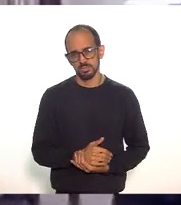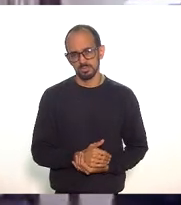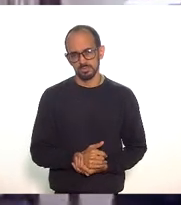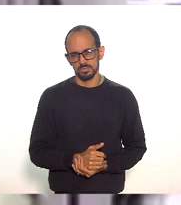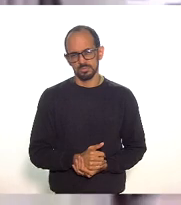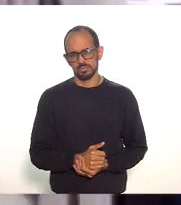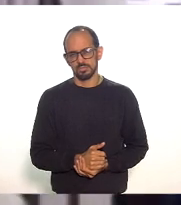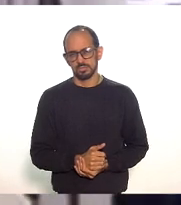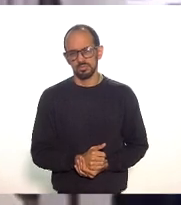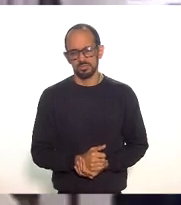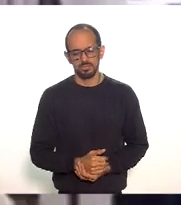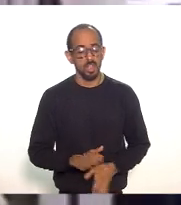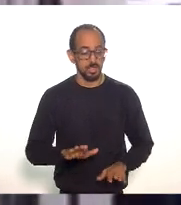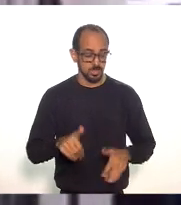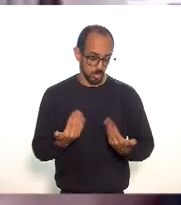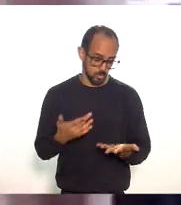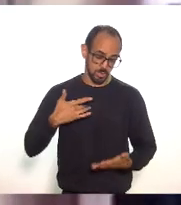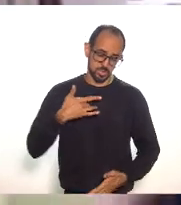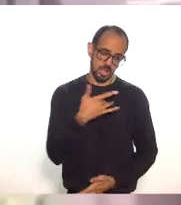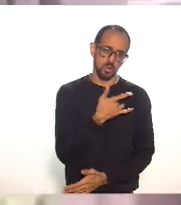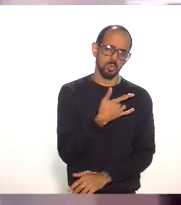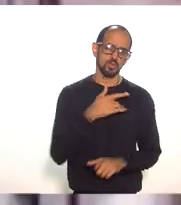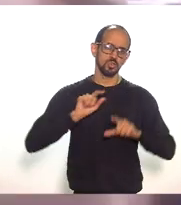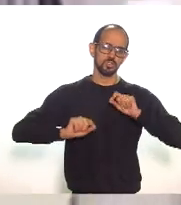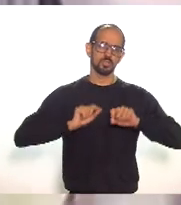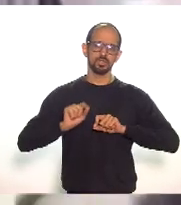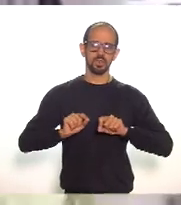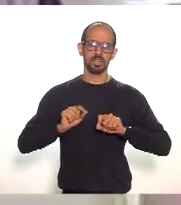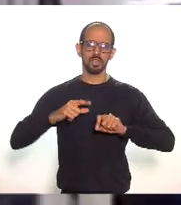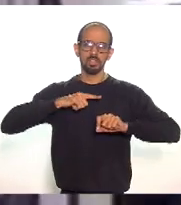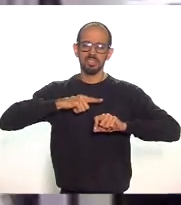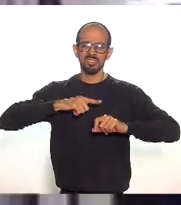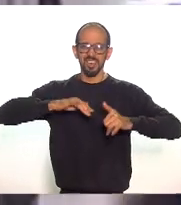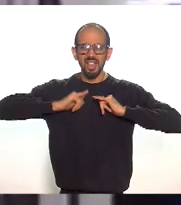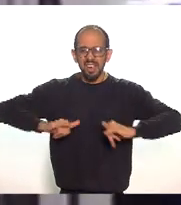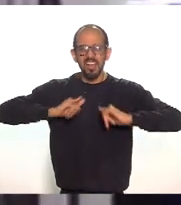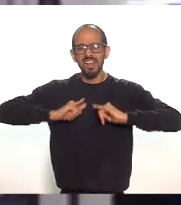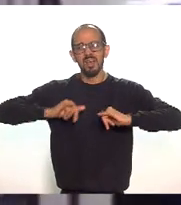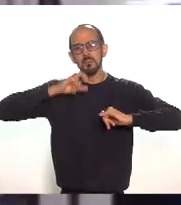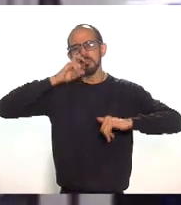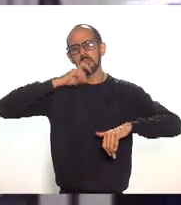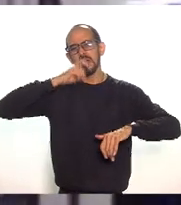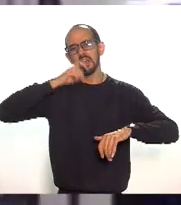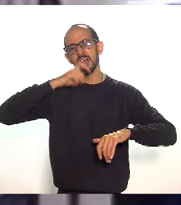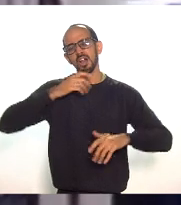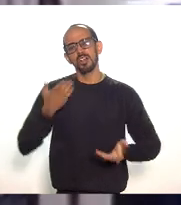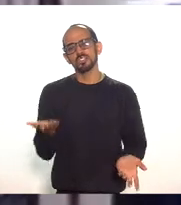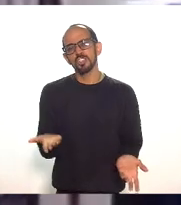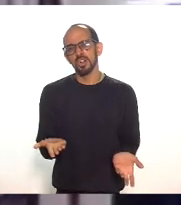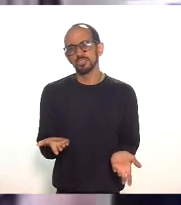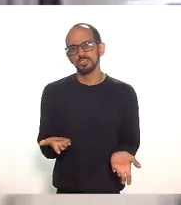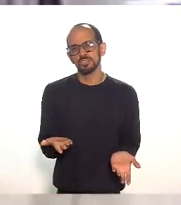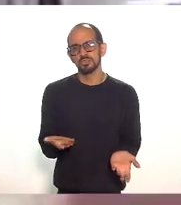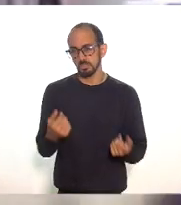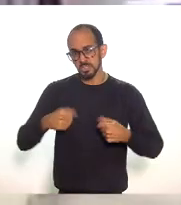Em relação à saúde, é só anúncios mentirosos. É, a gente já tem que falar isso. Vai dizer lá que vai